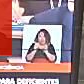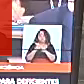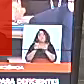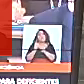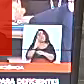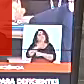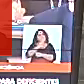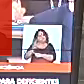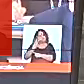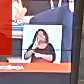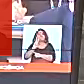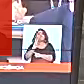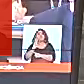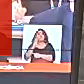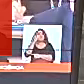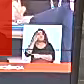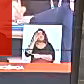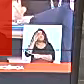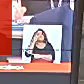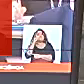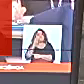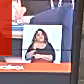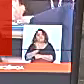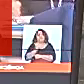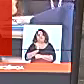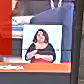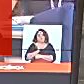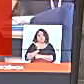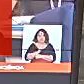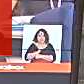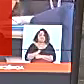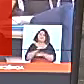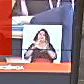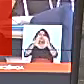TV Assembleia. Muito obrigado, Roberto Carlos Pinto.